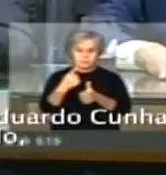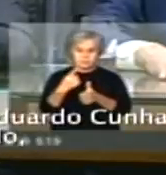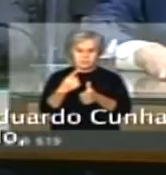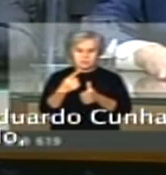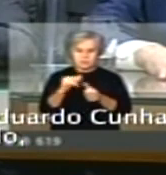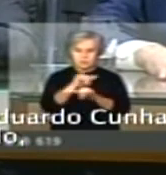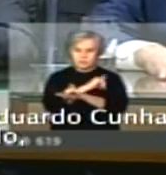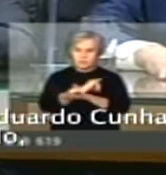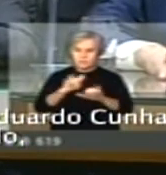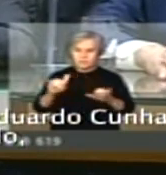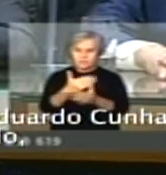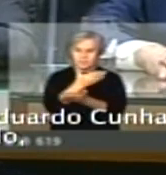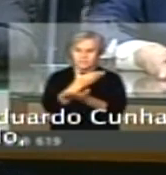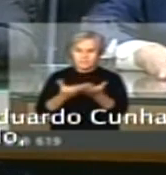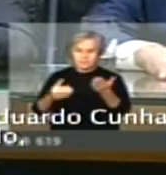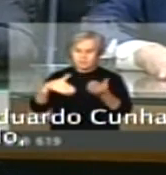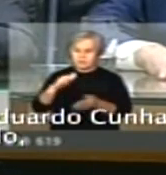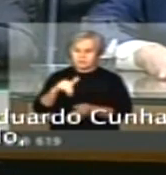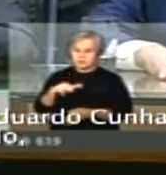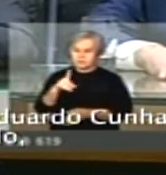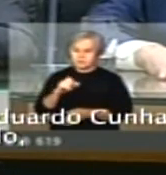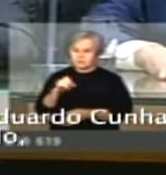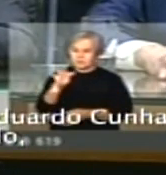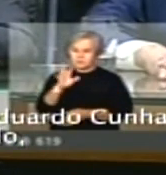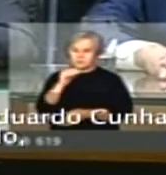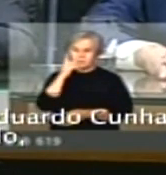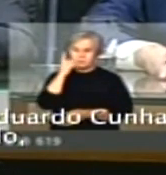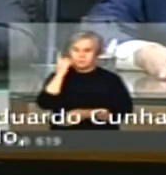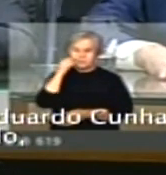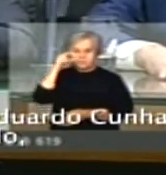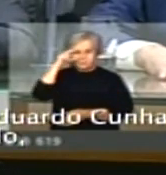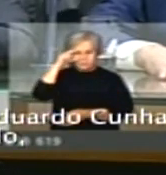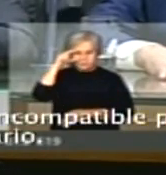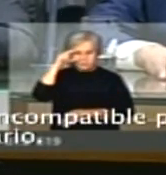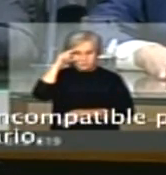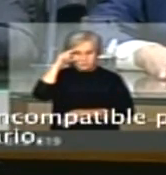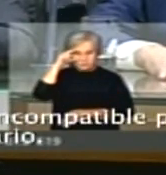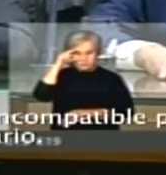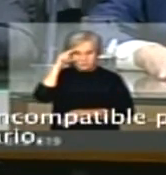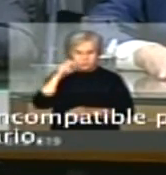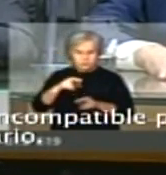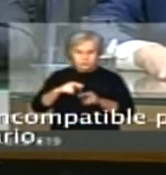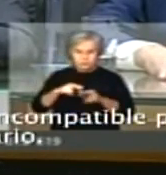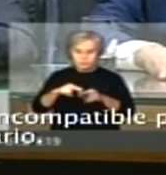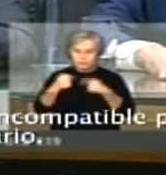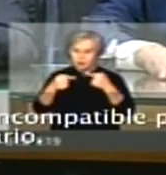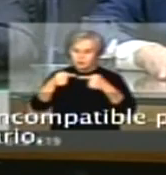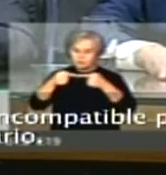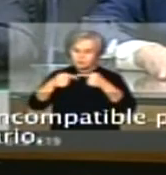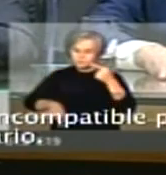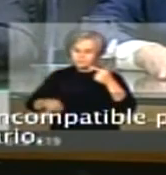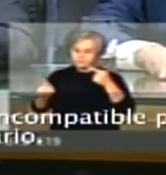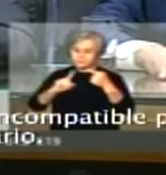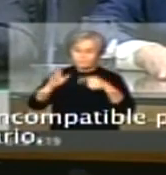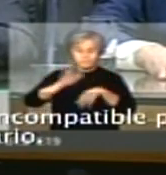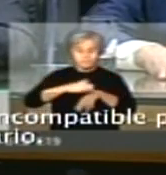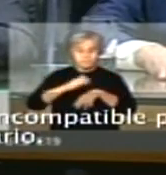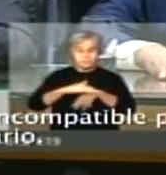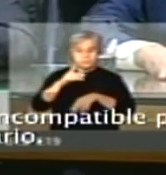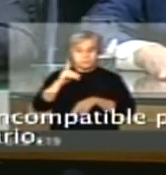Fica declarada a perda do mandato parlamentar do deputado Eduardo Cunha por conduta incompatível com o